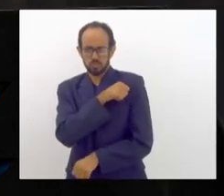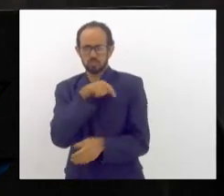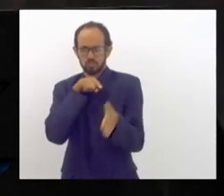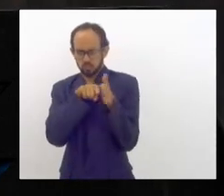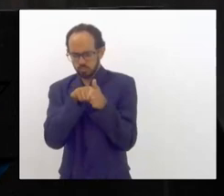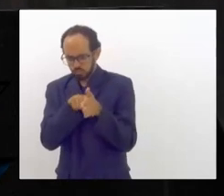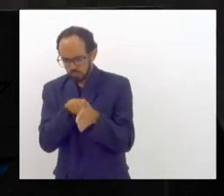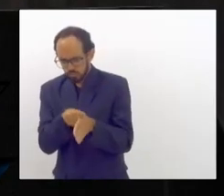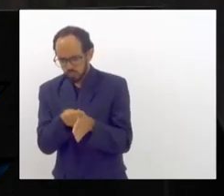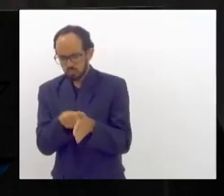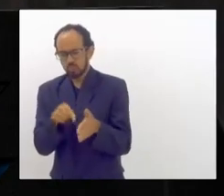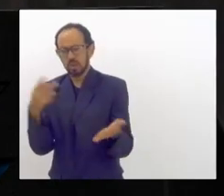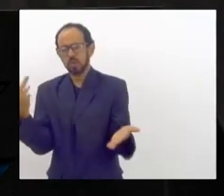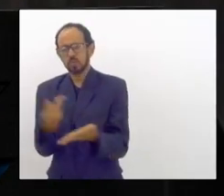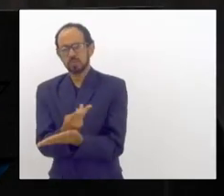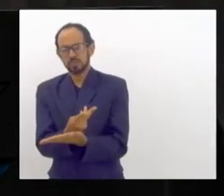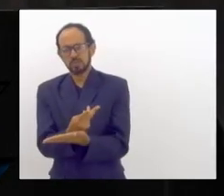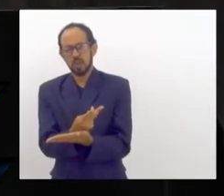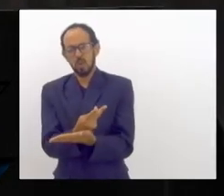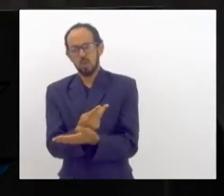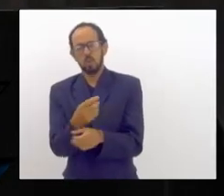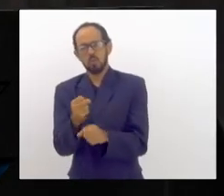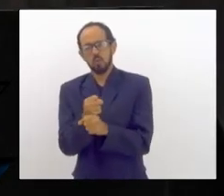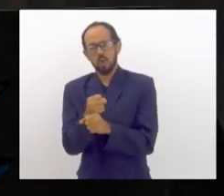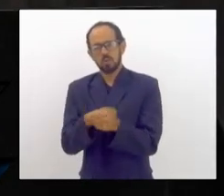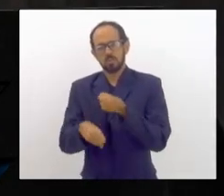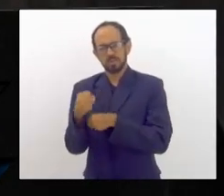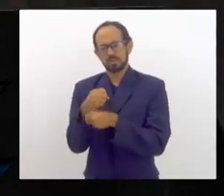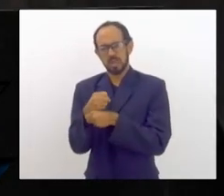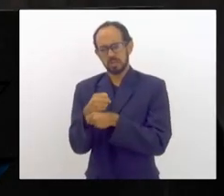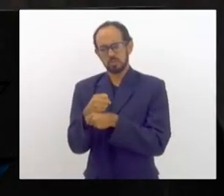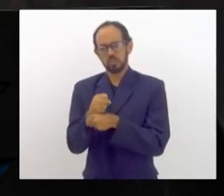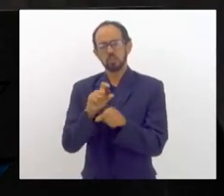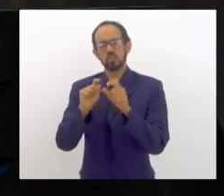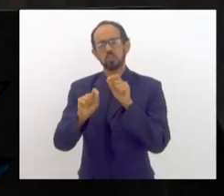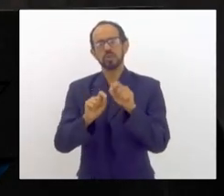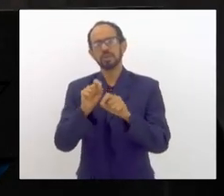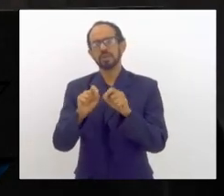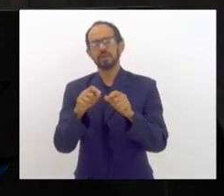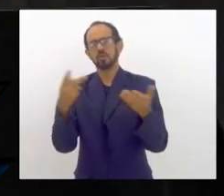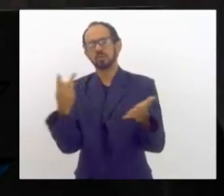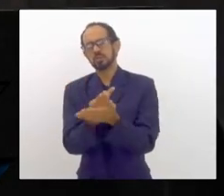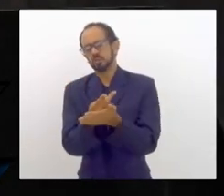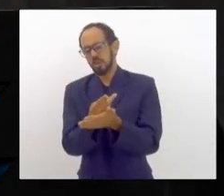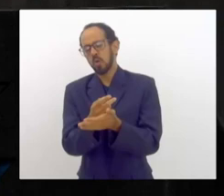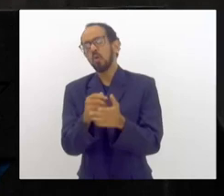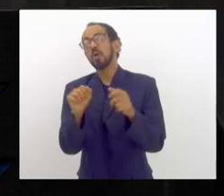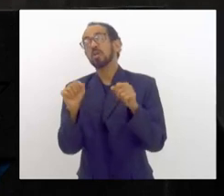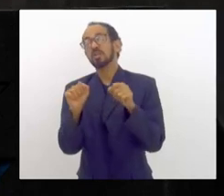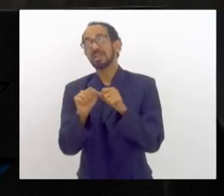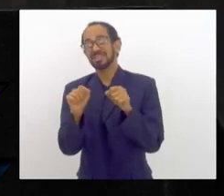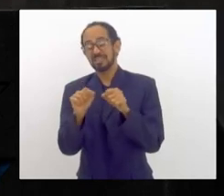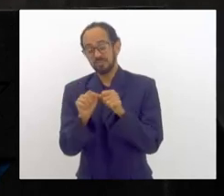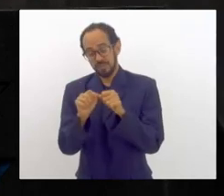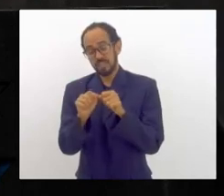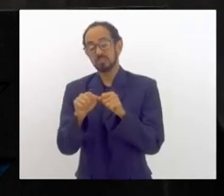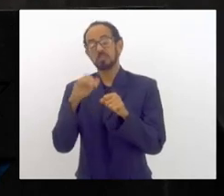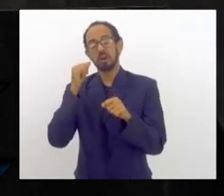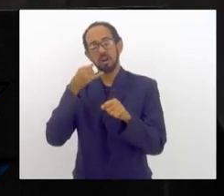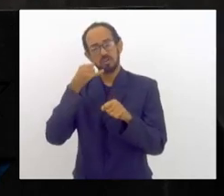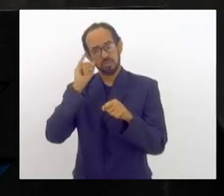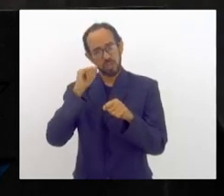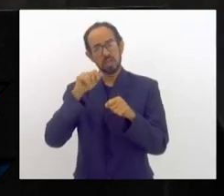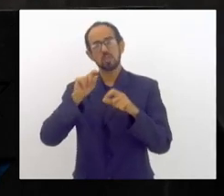realmente aconteceu nesse último ano em Petrópolis, sobre o que foi feito, sobre o que não foi feito e sobre o que deve ser